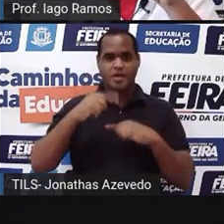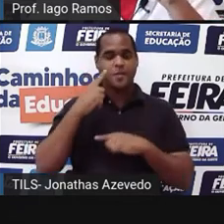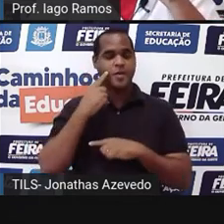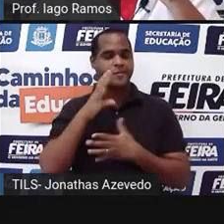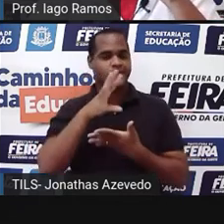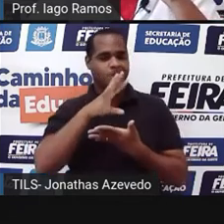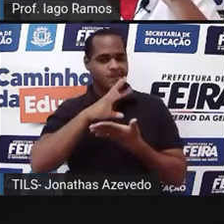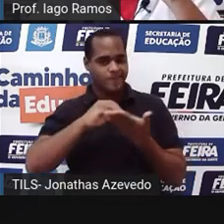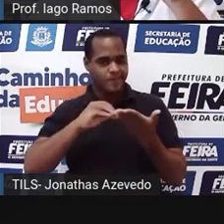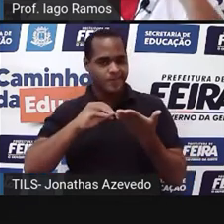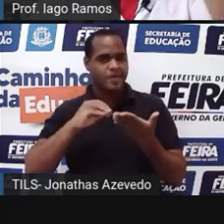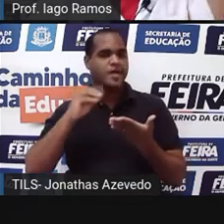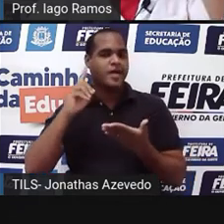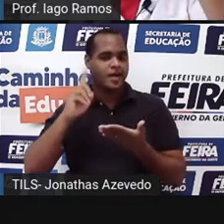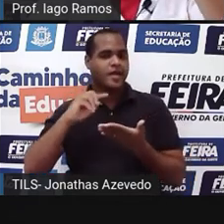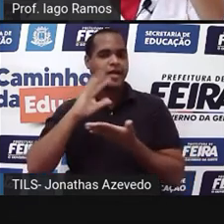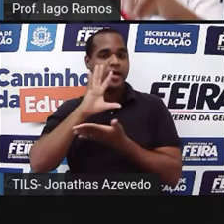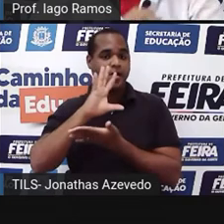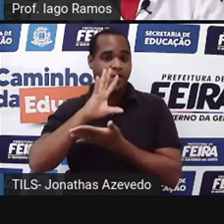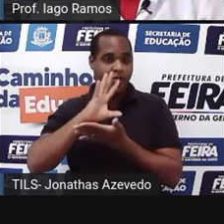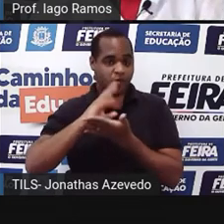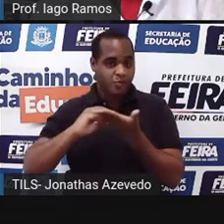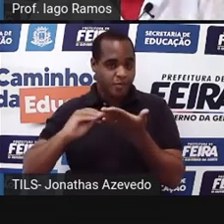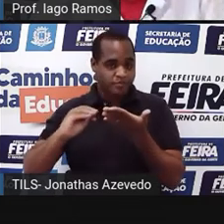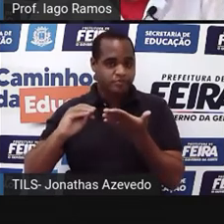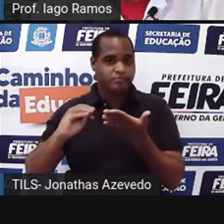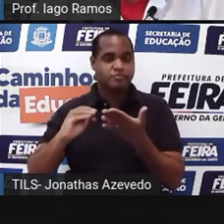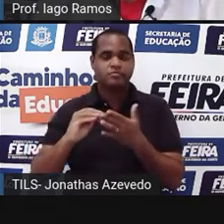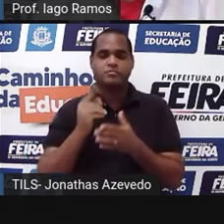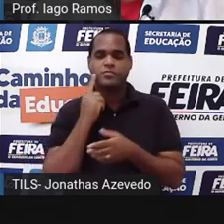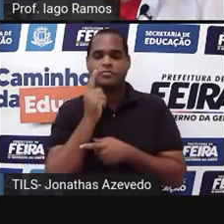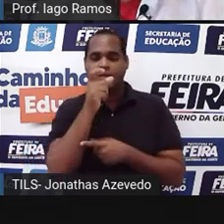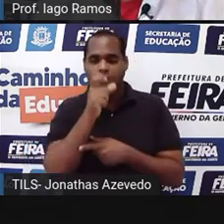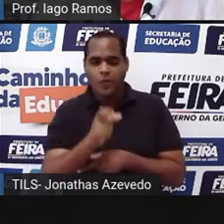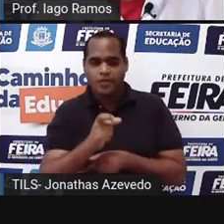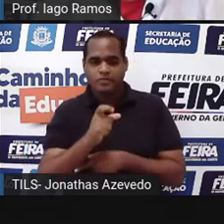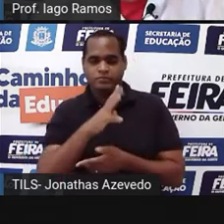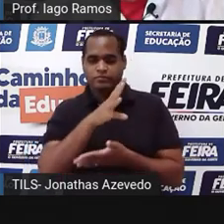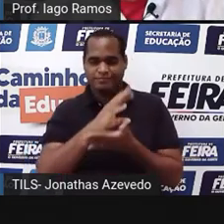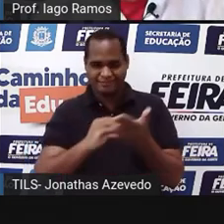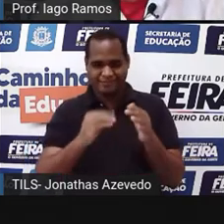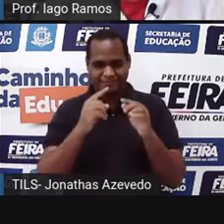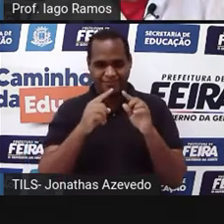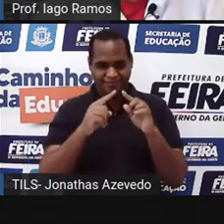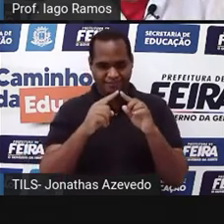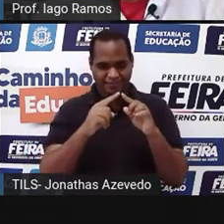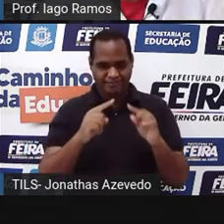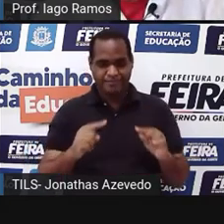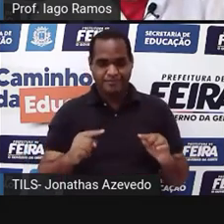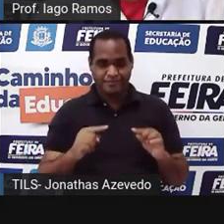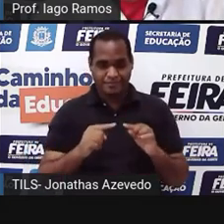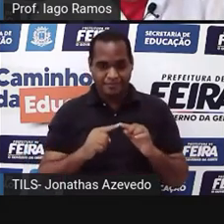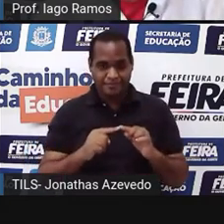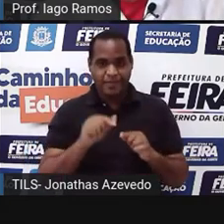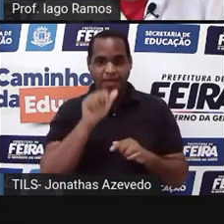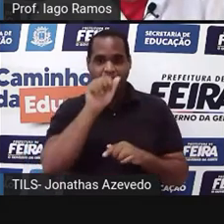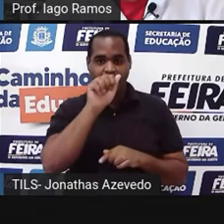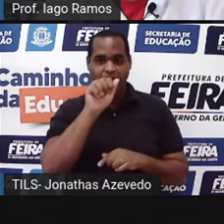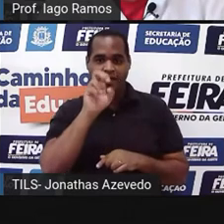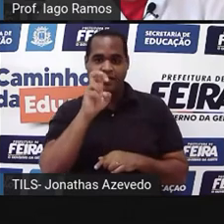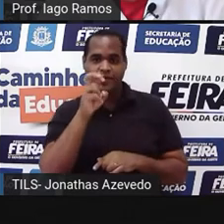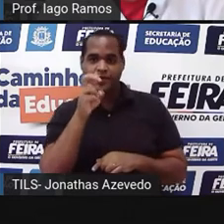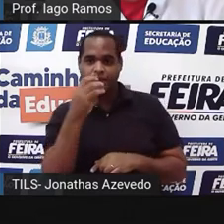modelo, esse triângulozinho menor vai ser o modelo, nesse ângulo do vértice A, que é